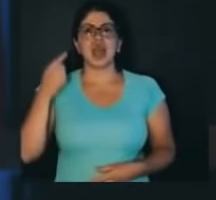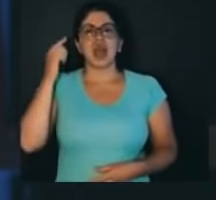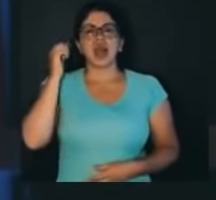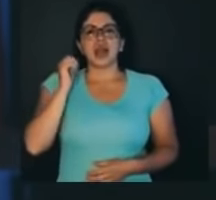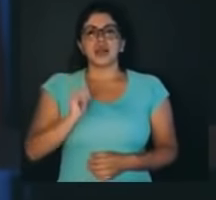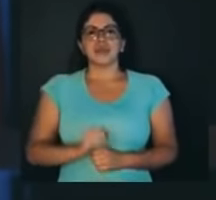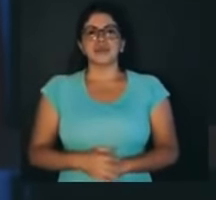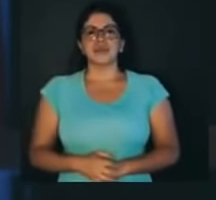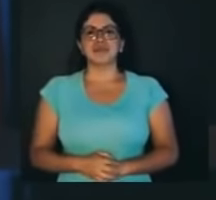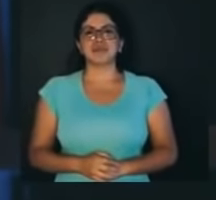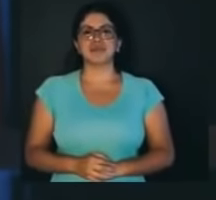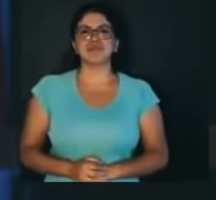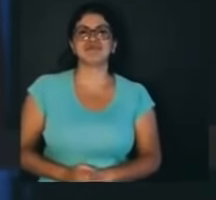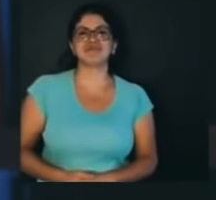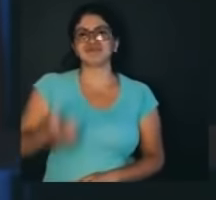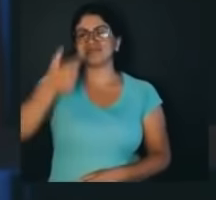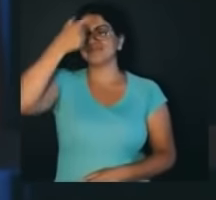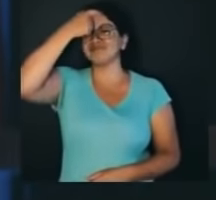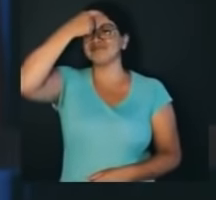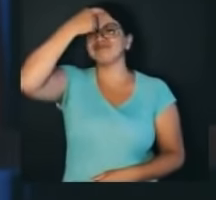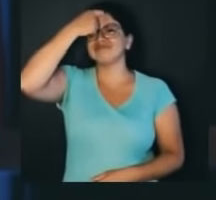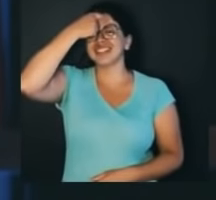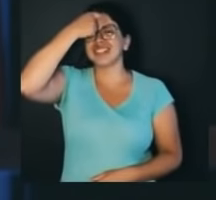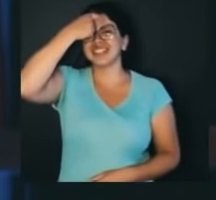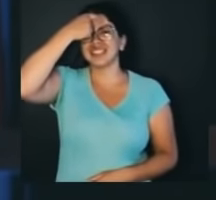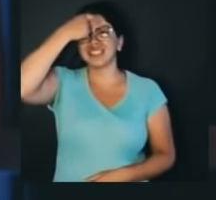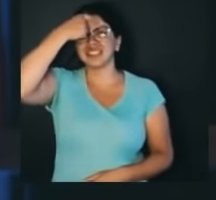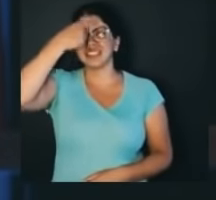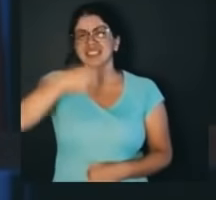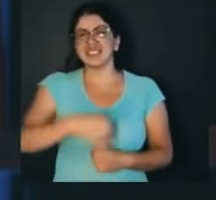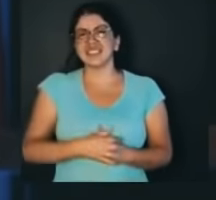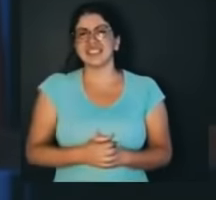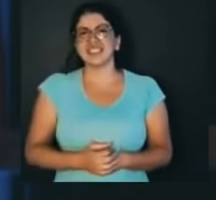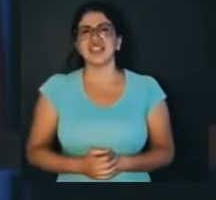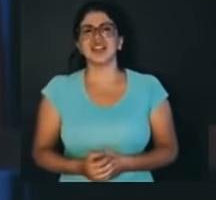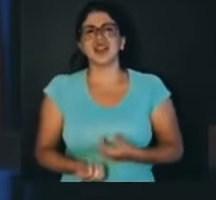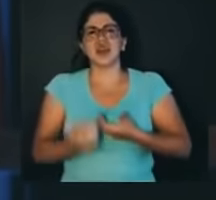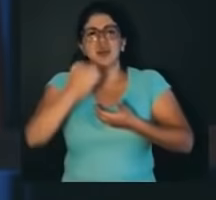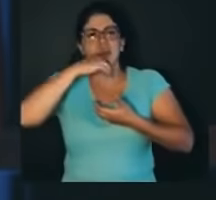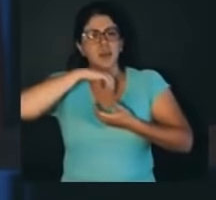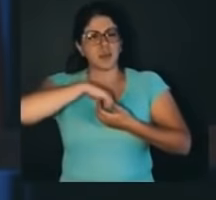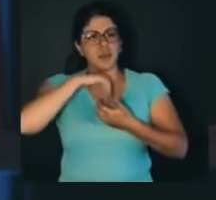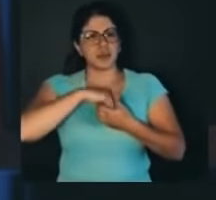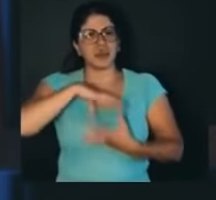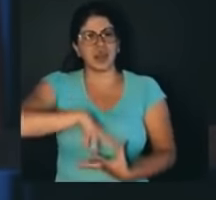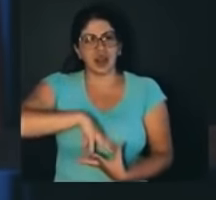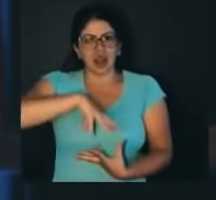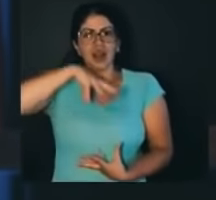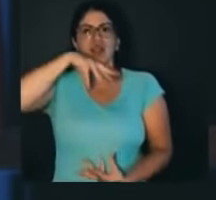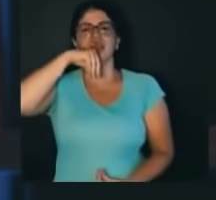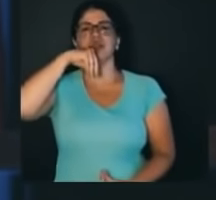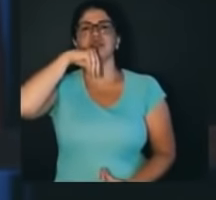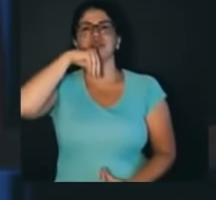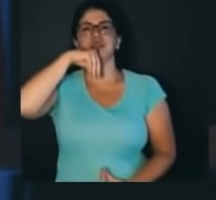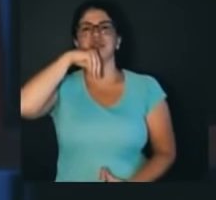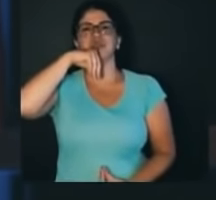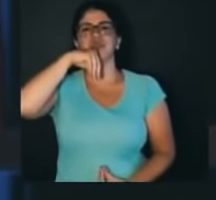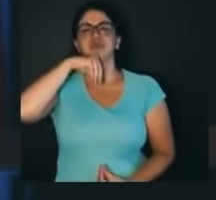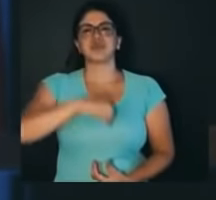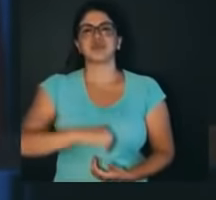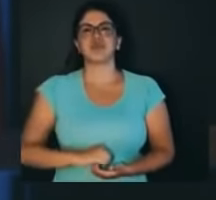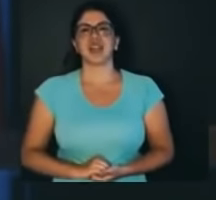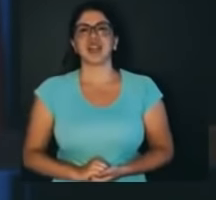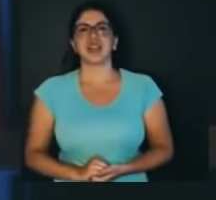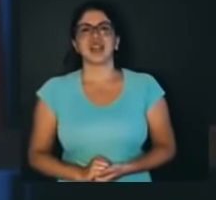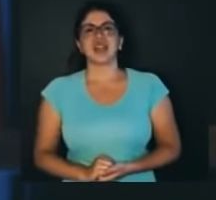de coração na Sagrada Escritura, que é o centro do ser humano, que é o cérebro límbico, a parte emocional do nosso